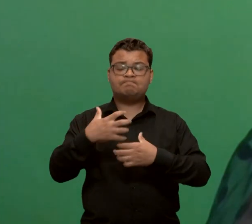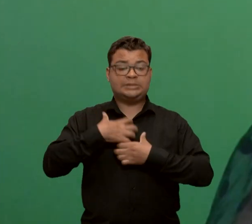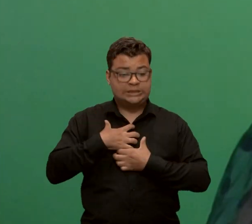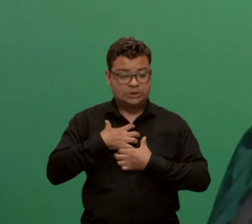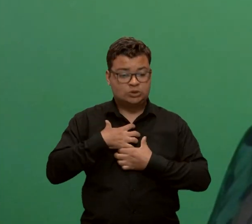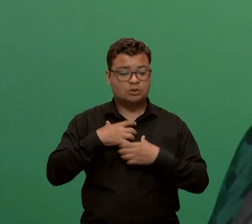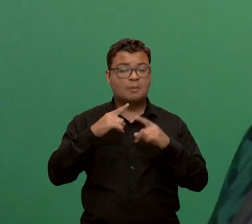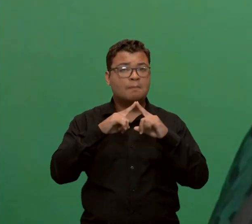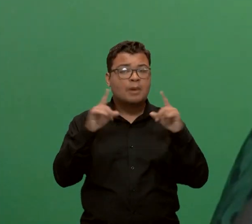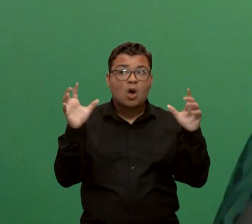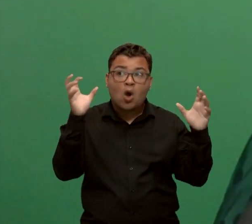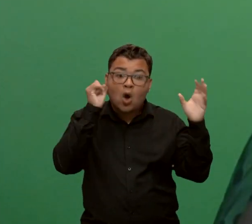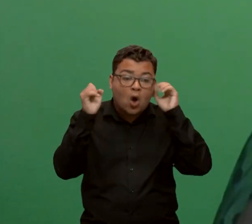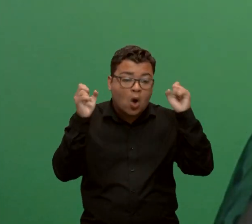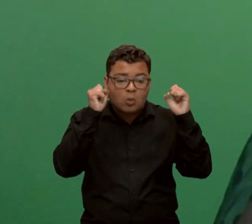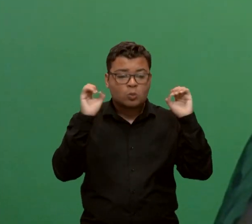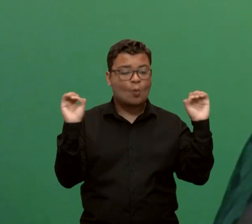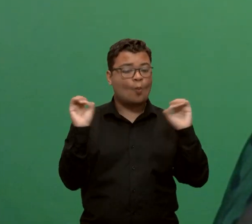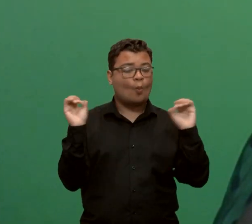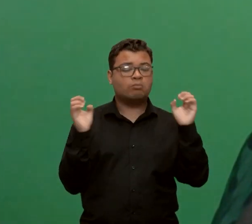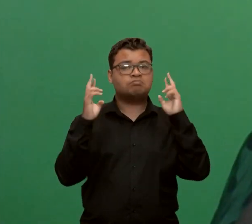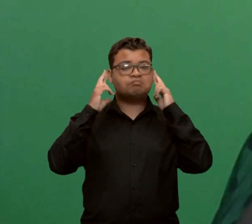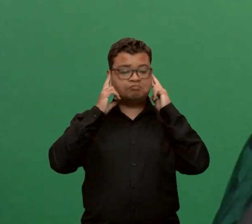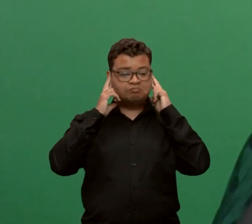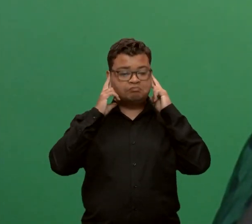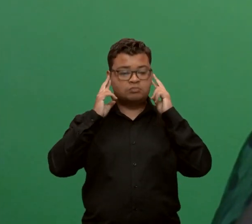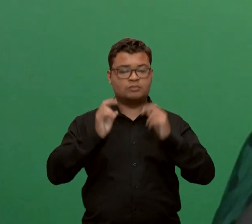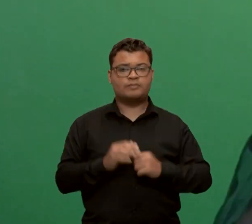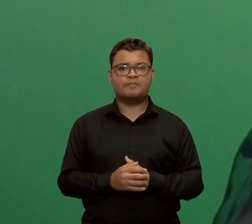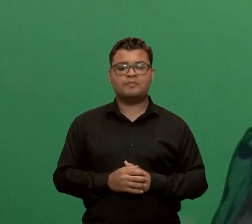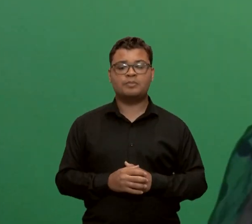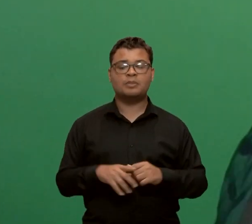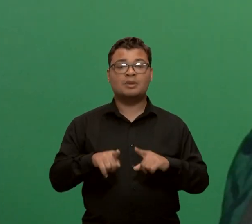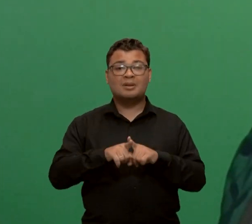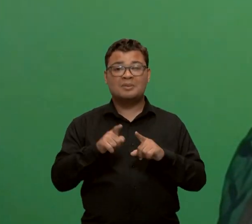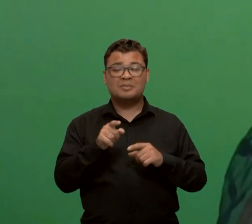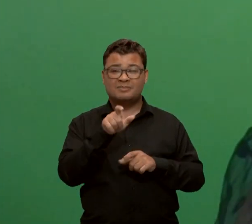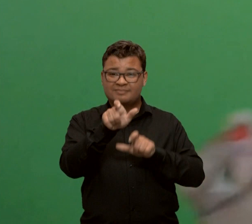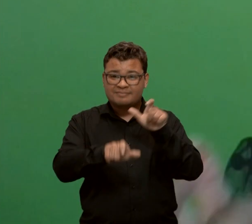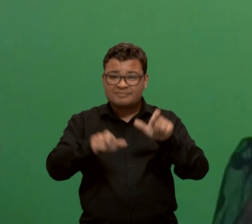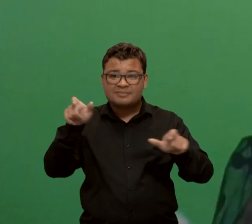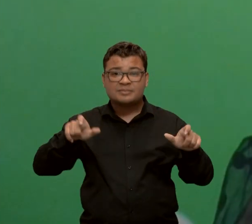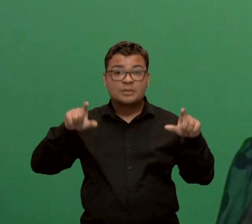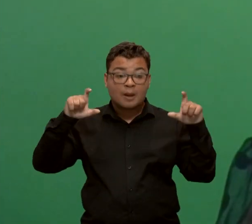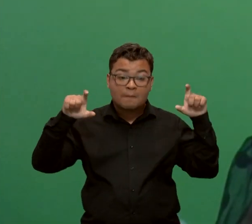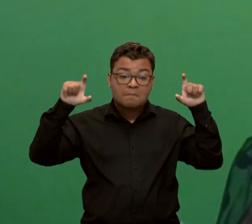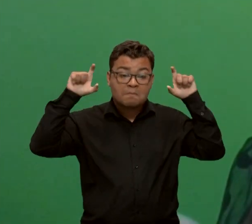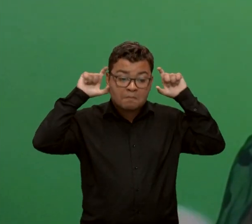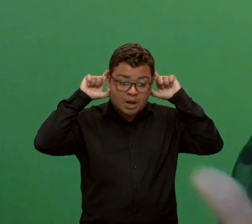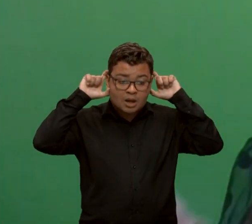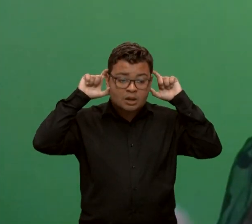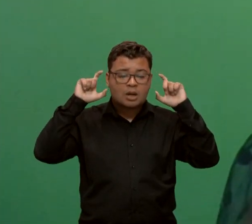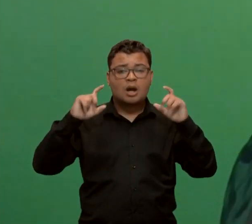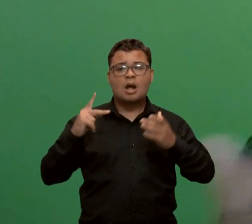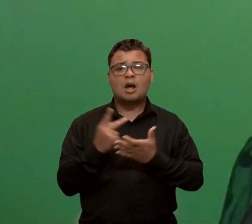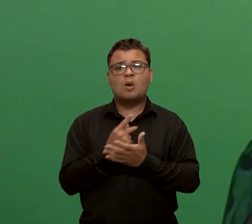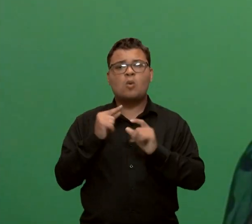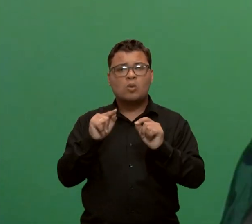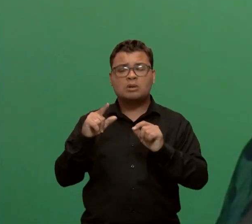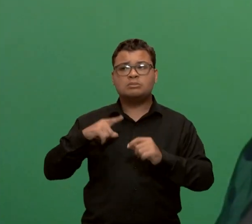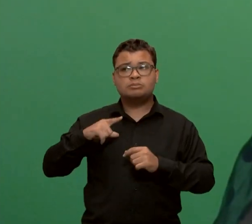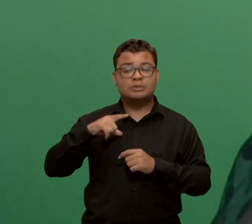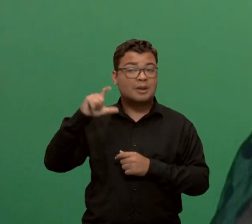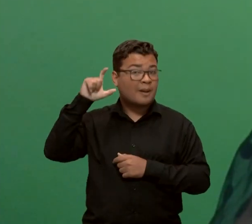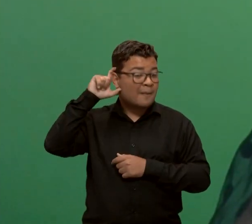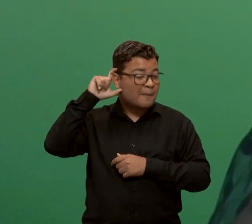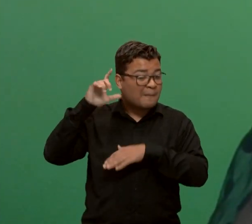ouvir. E no caso específico das pessoas aparelhadas, como o aparelho faz uma ampliação grande dos sons, dos barulhos que